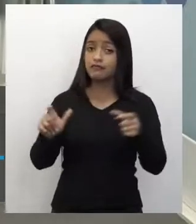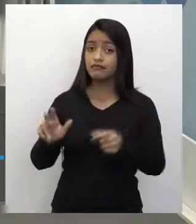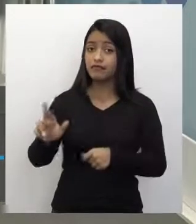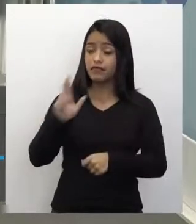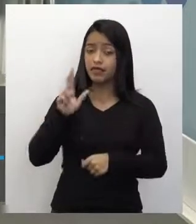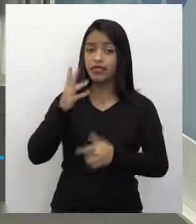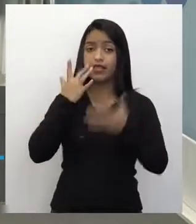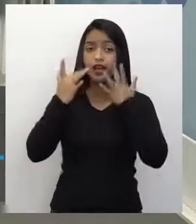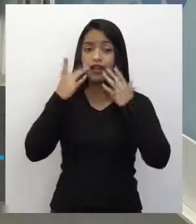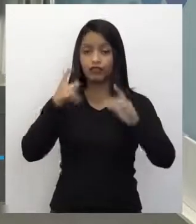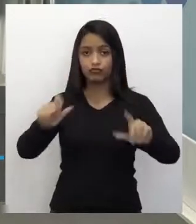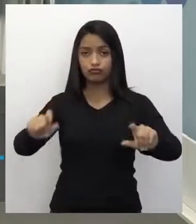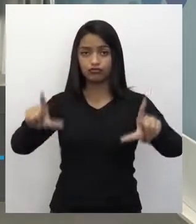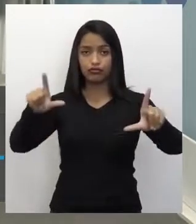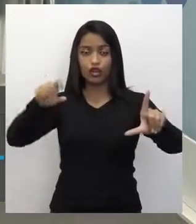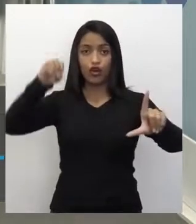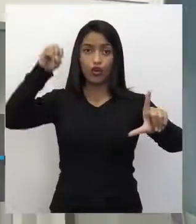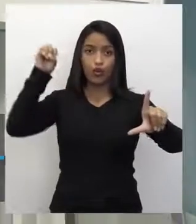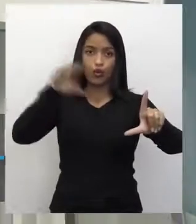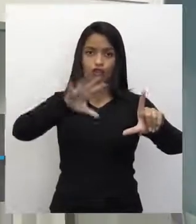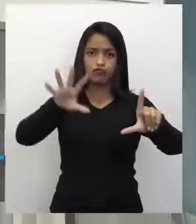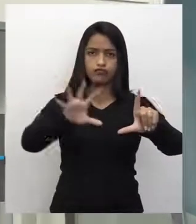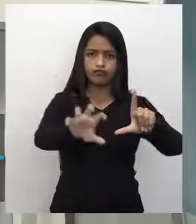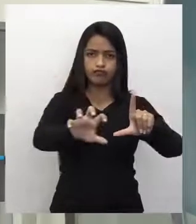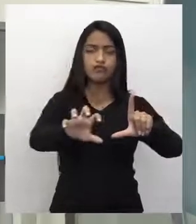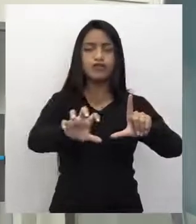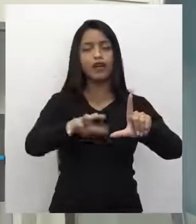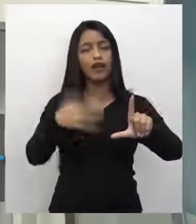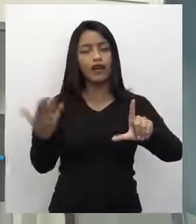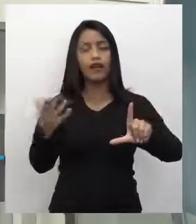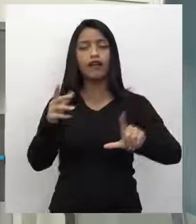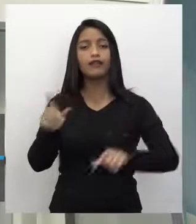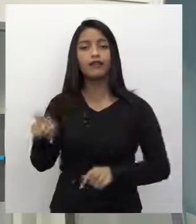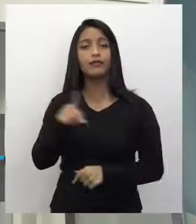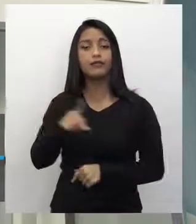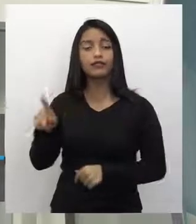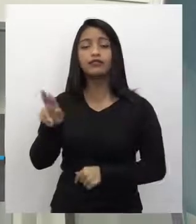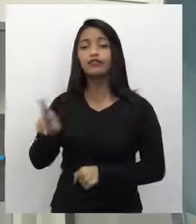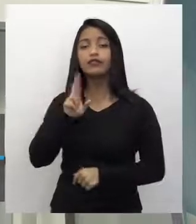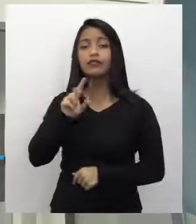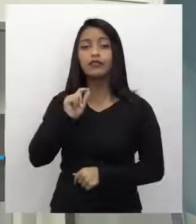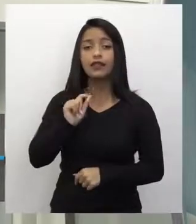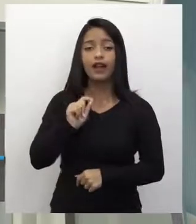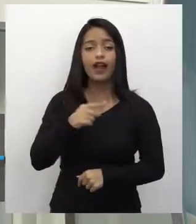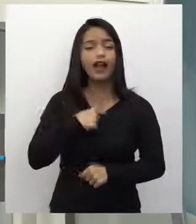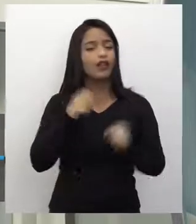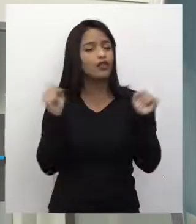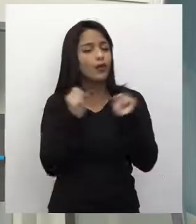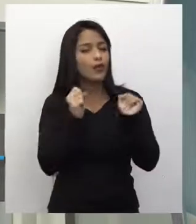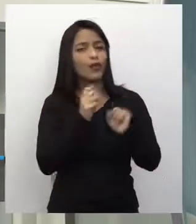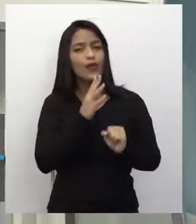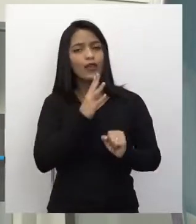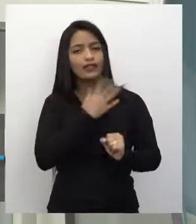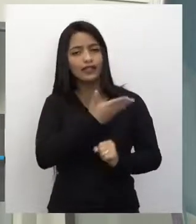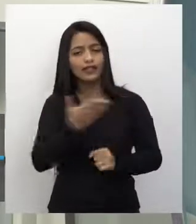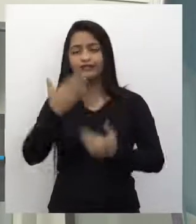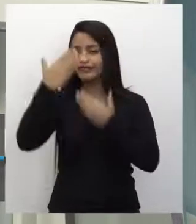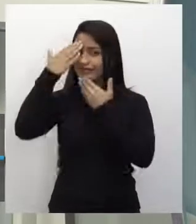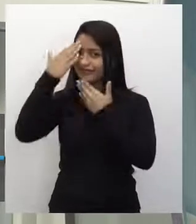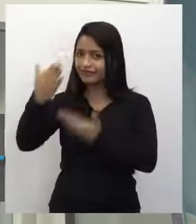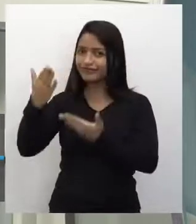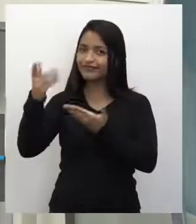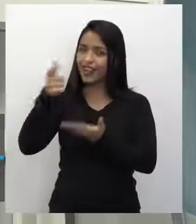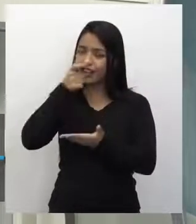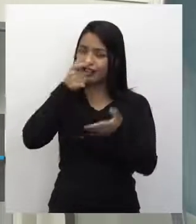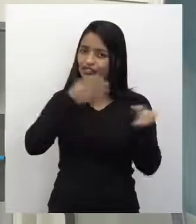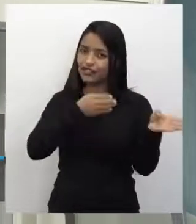Sandra Noni, que ela adorou conhecer. Obrigada, obrigada a você, professora, por estar nos assistindo, por compartilhar aqui a sua opinião. Como a